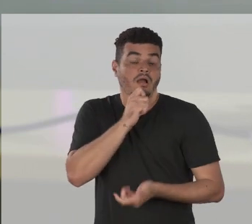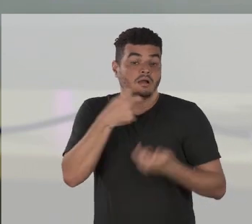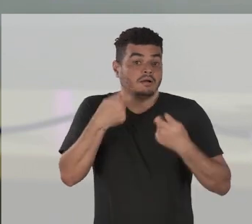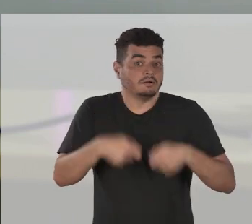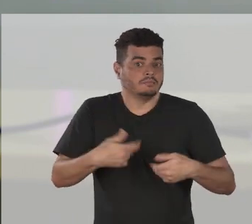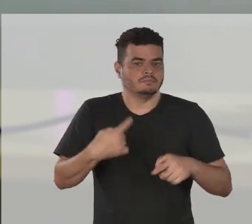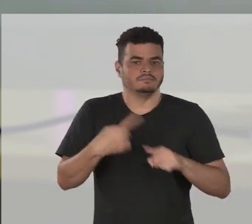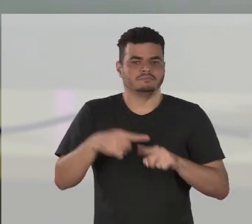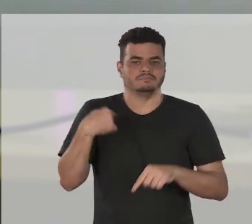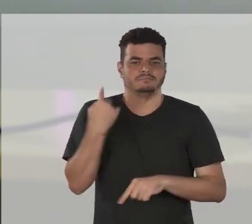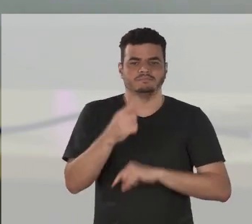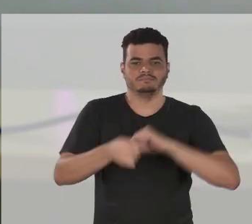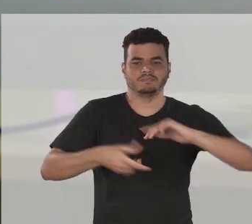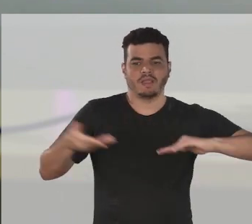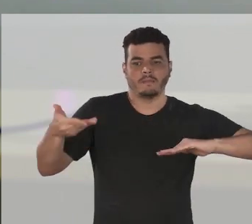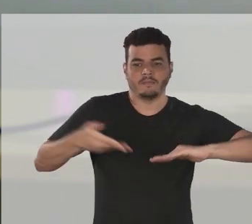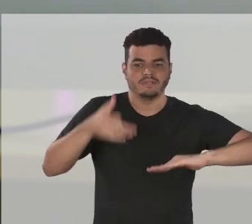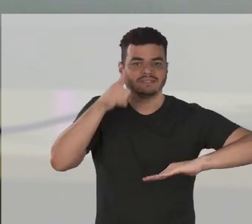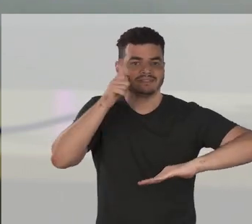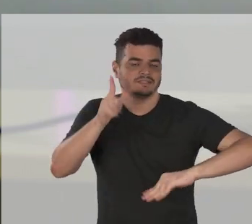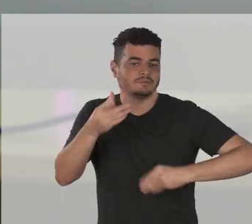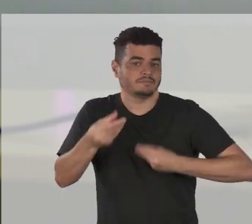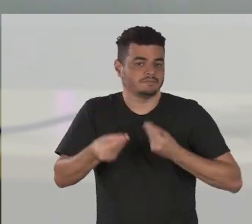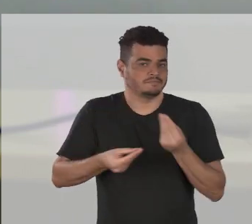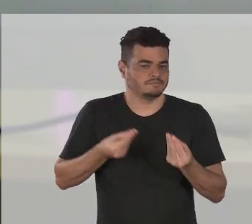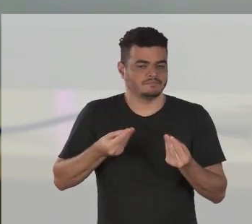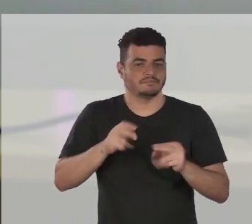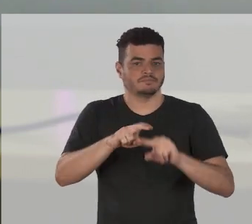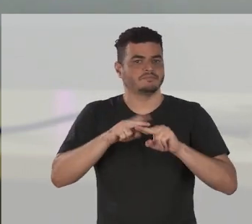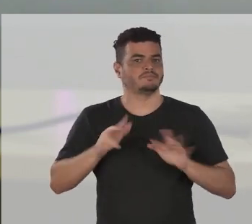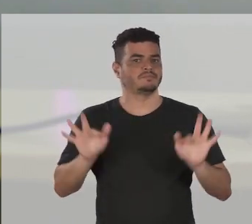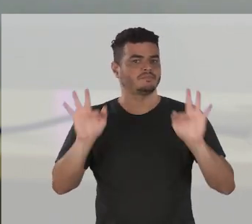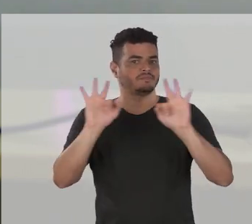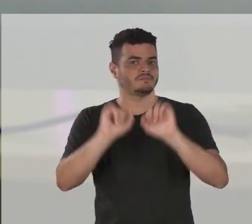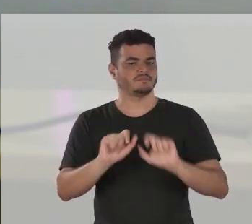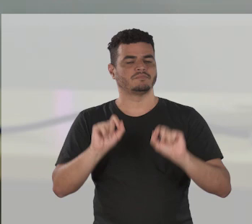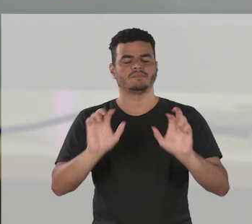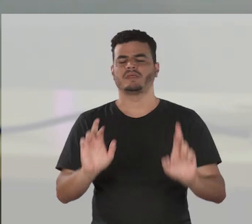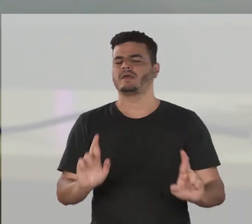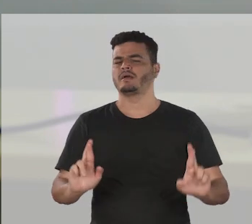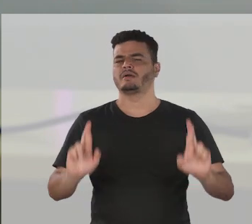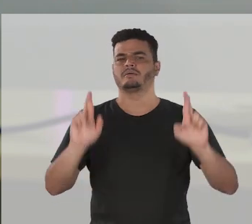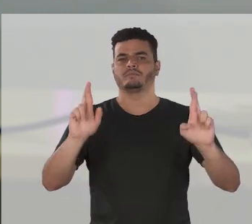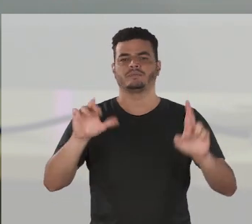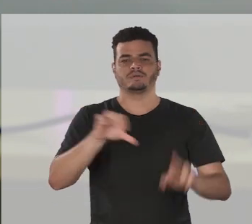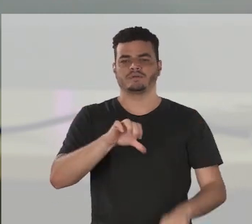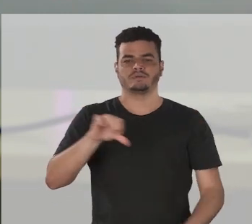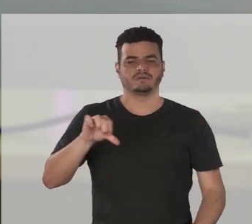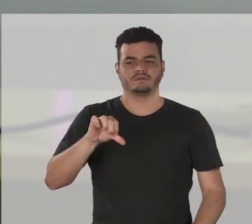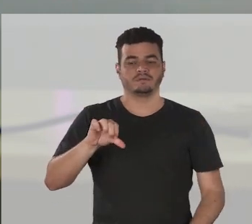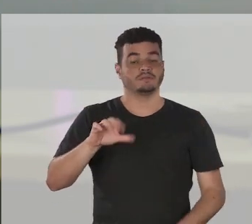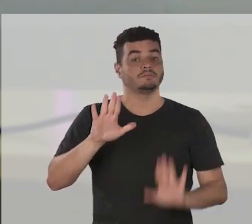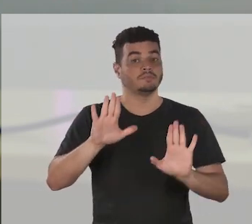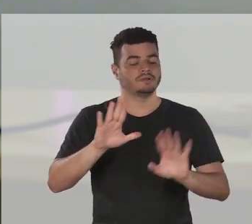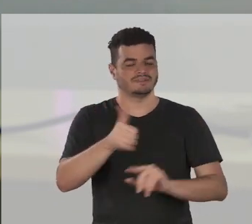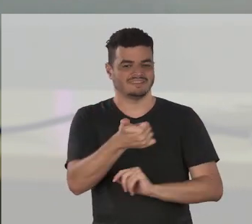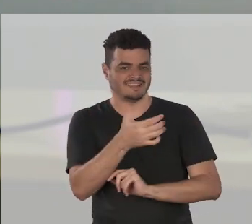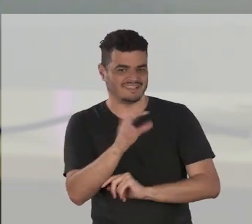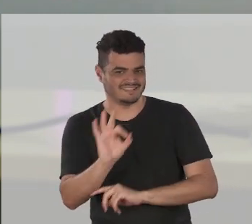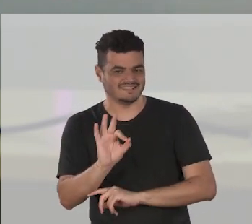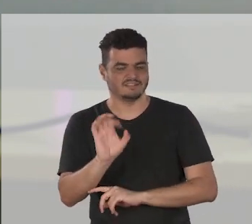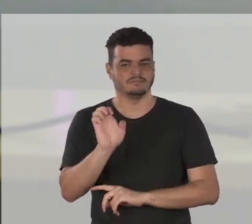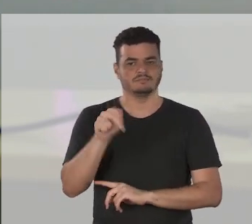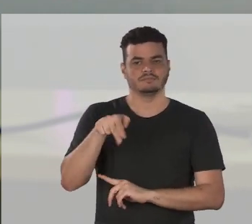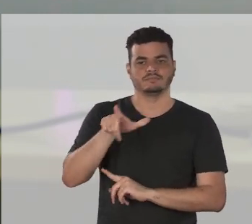tão sonhada modernidade. Assim, finalizo minha fala com a esperança de que o 10º Enlige